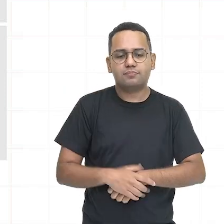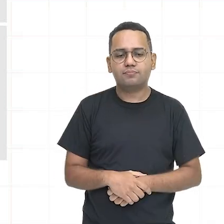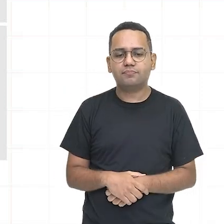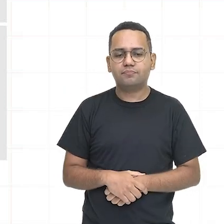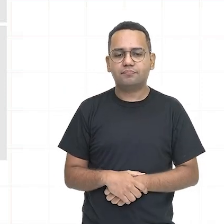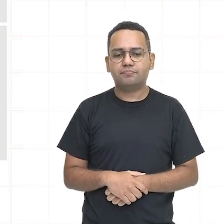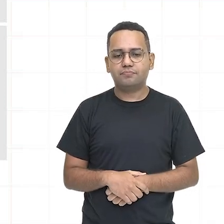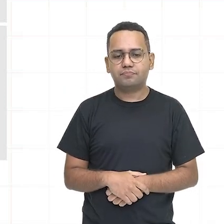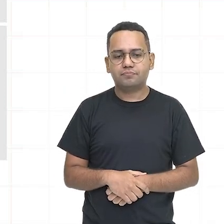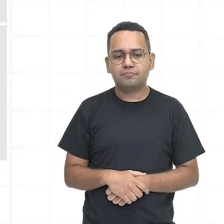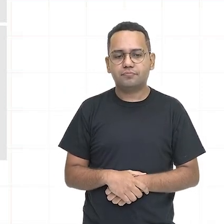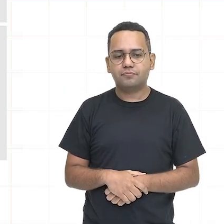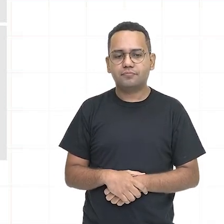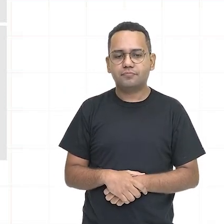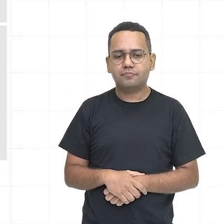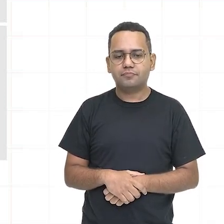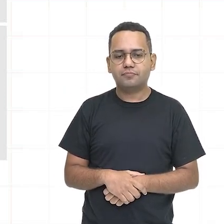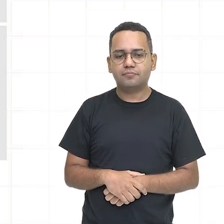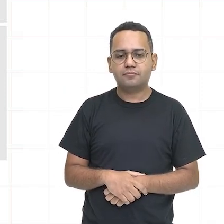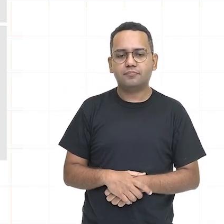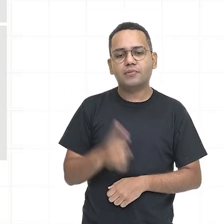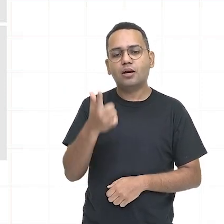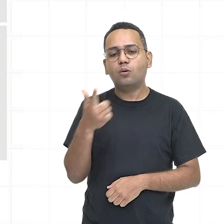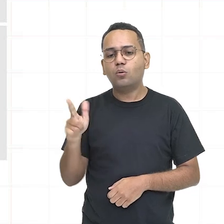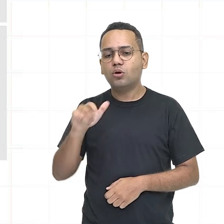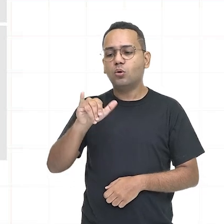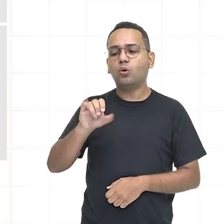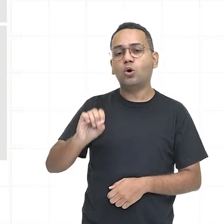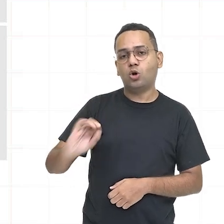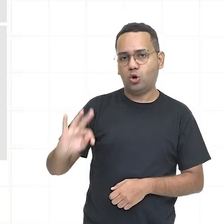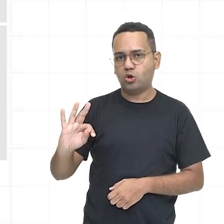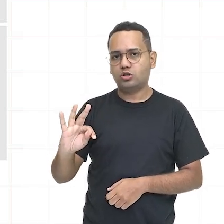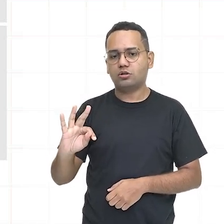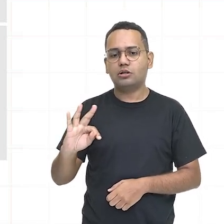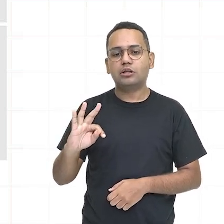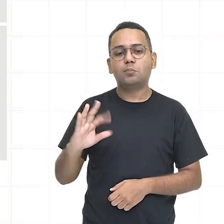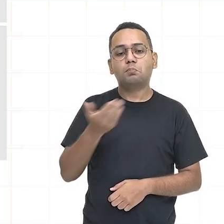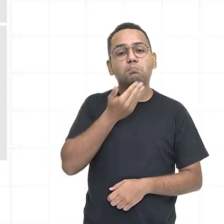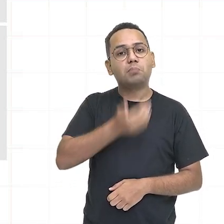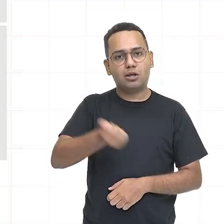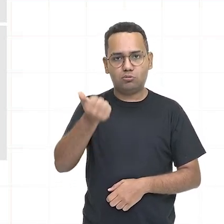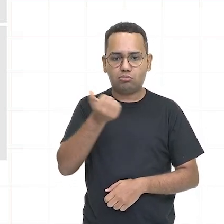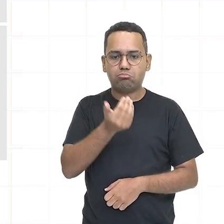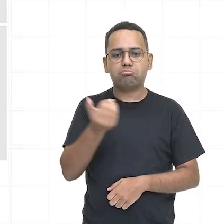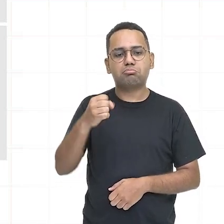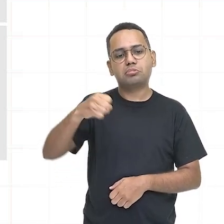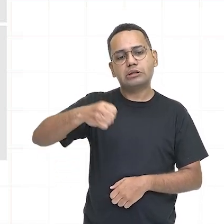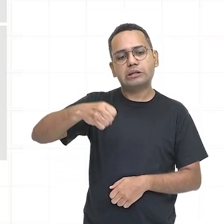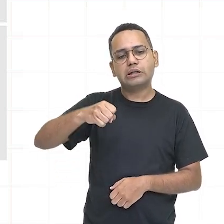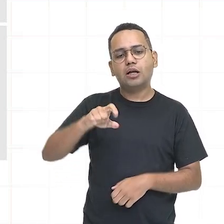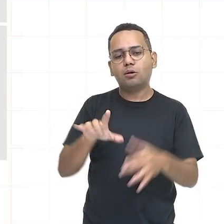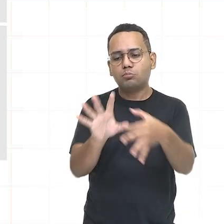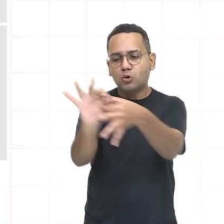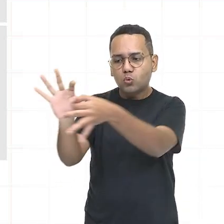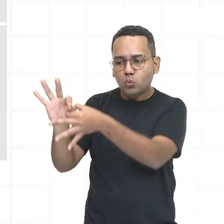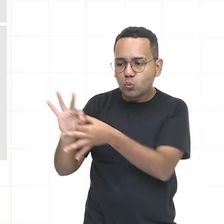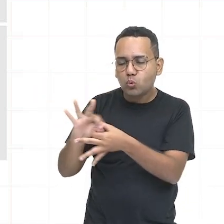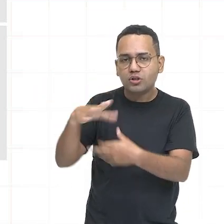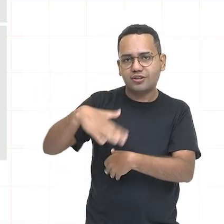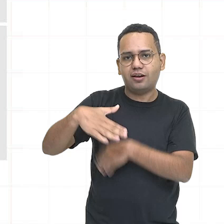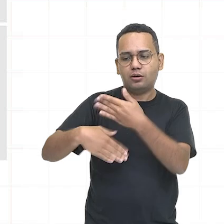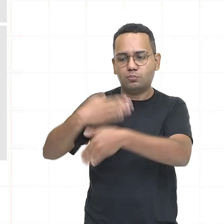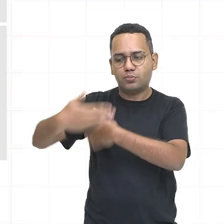dessa tecnologia, enquanto também a internet das coisas também estão ajudando a conectar